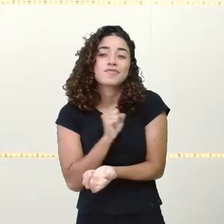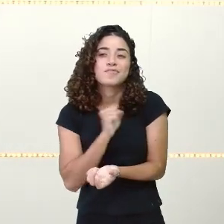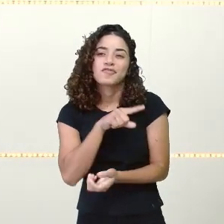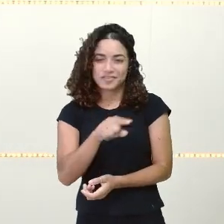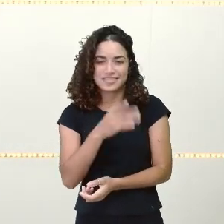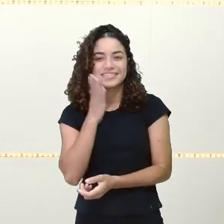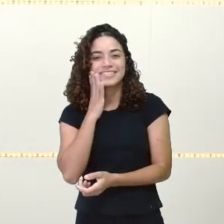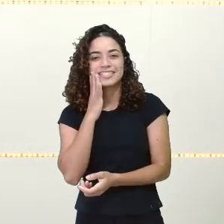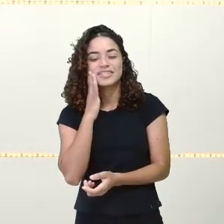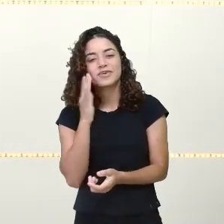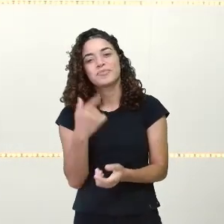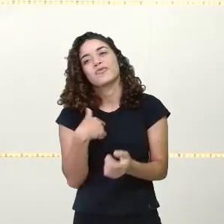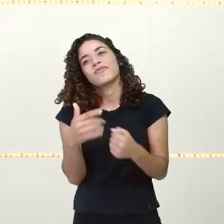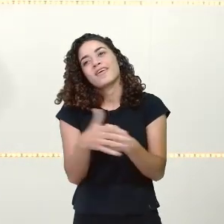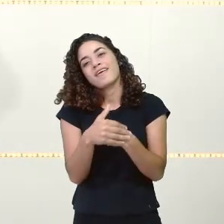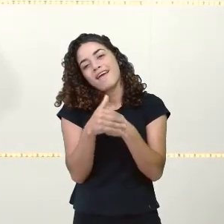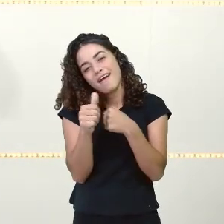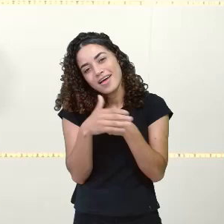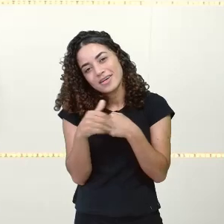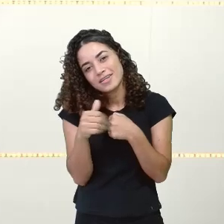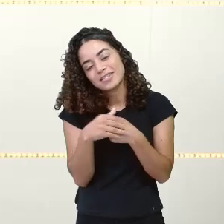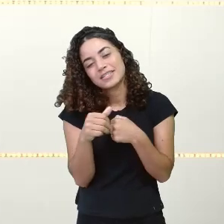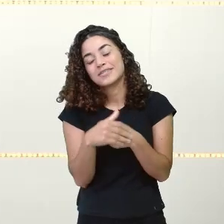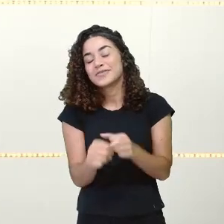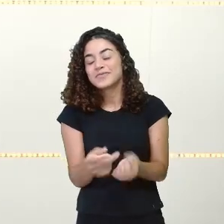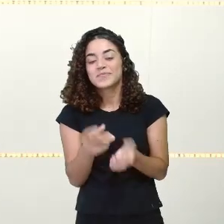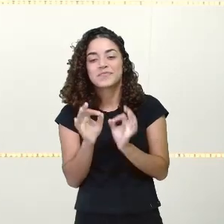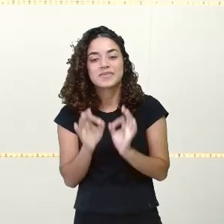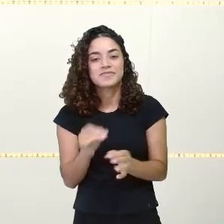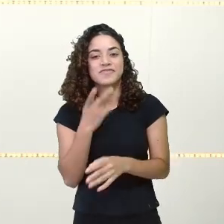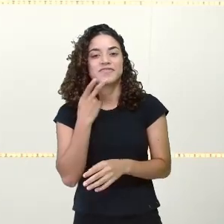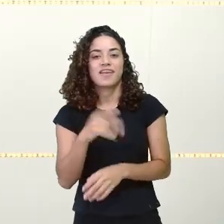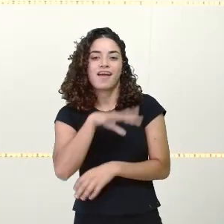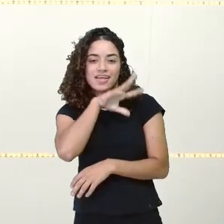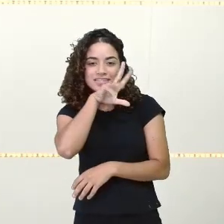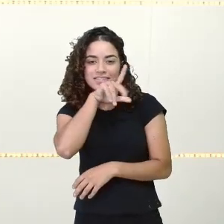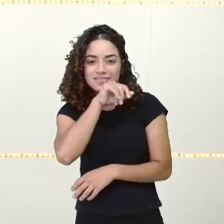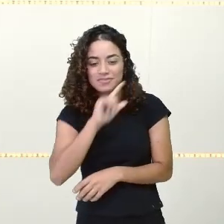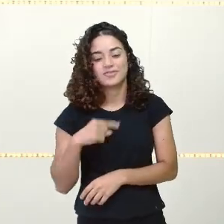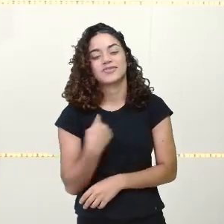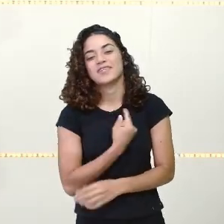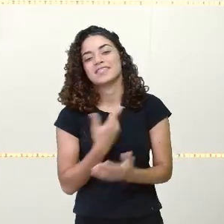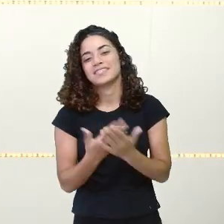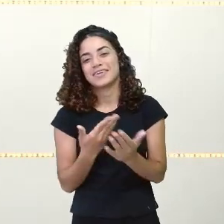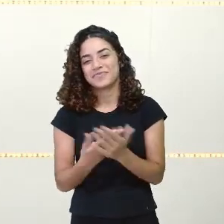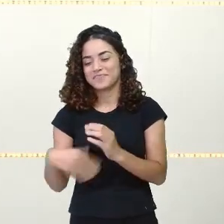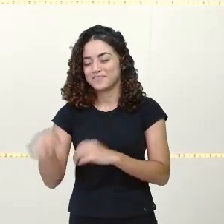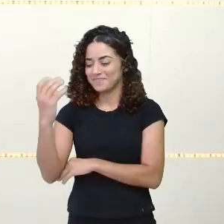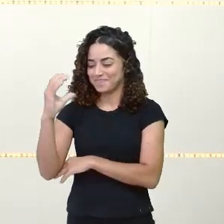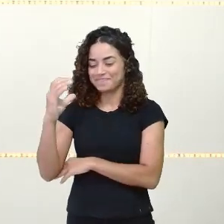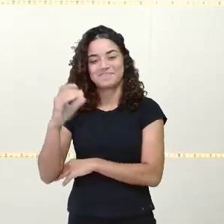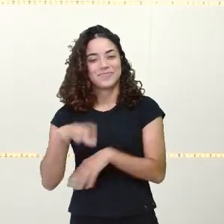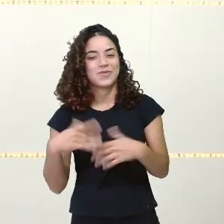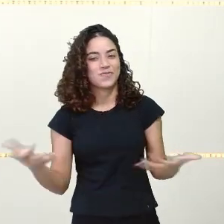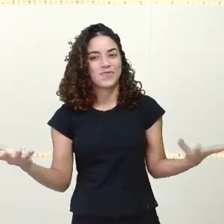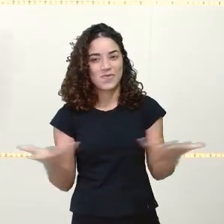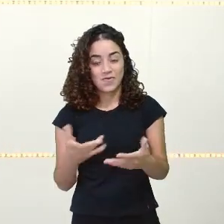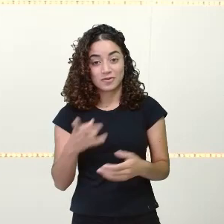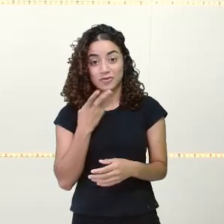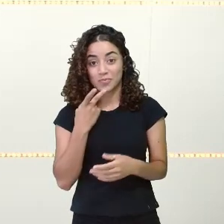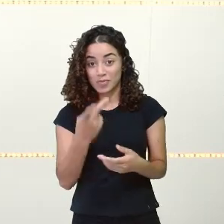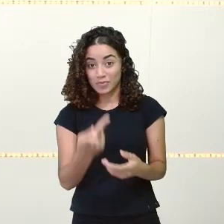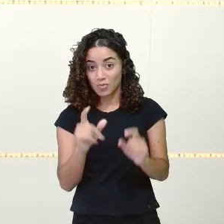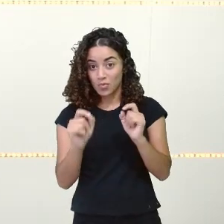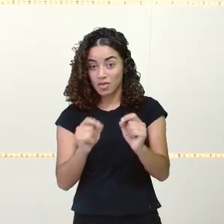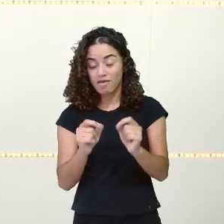Vocês sabem, né, que eu tenho um carinho enorme de falar dos bichinhos nas nossas aulas de ciências. E hoje eu trouxe